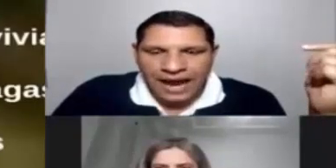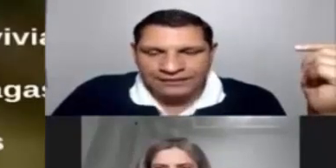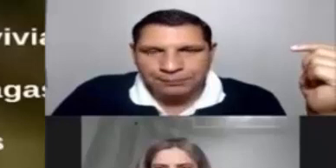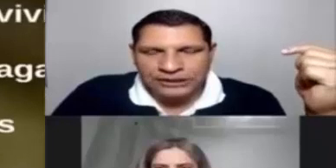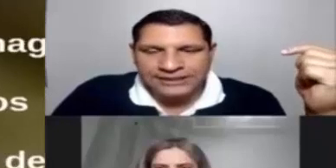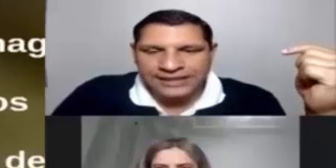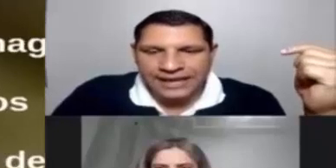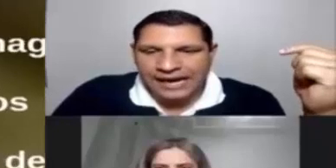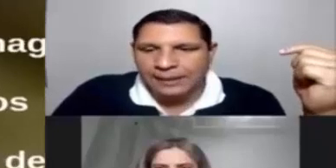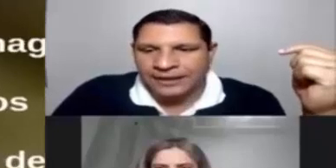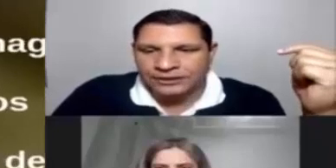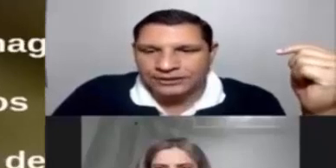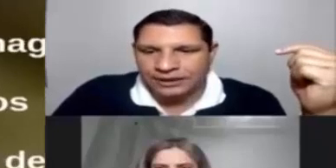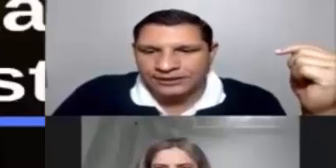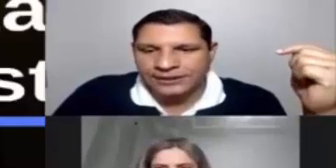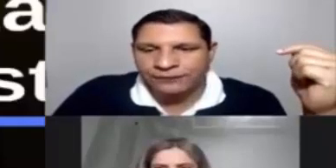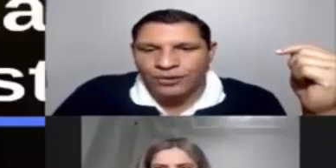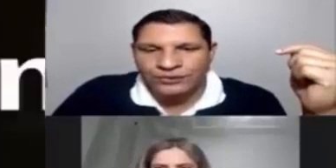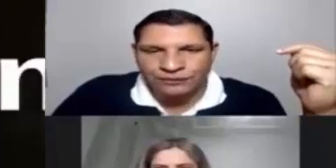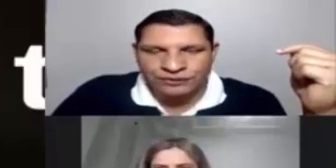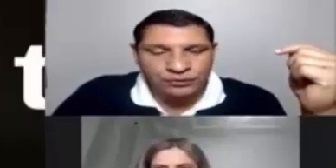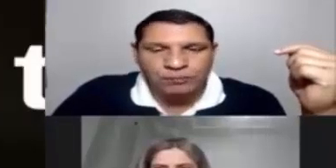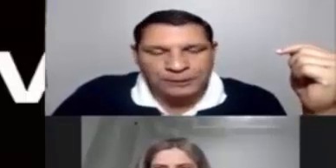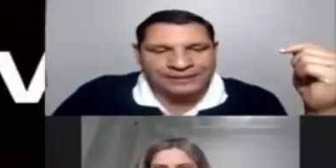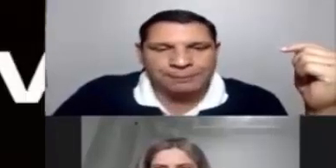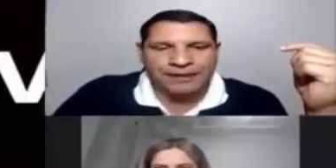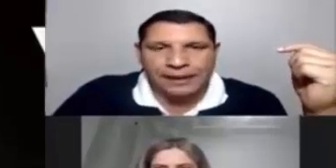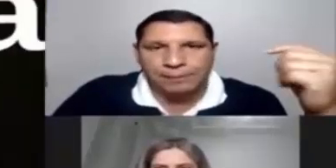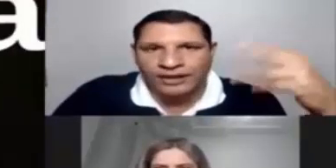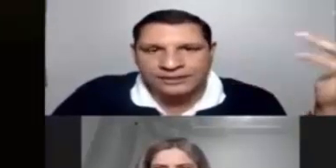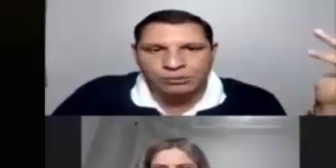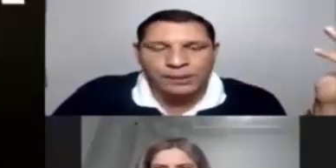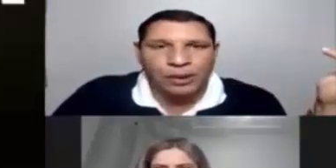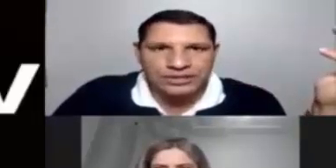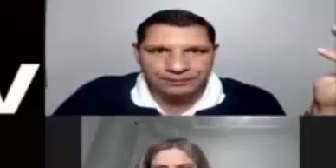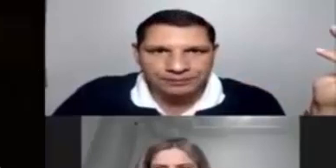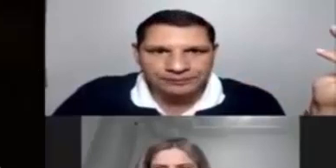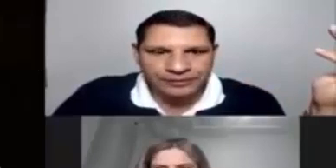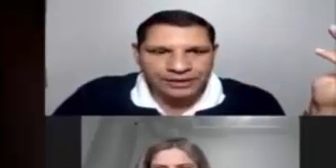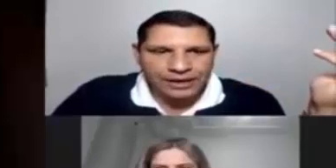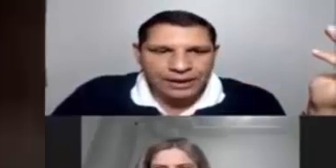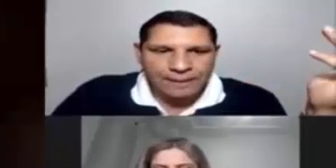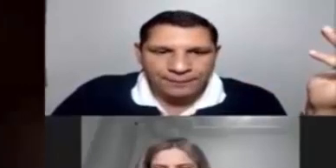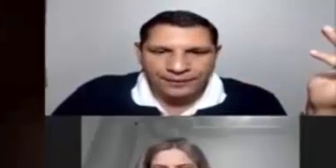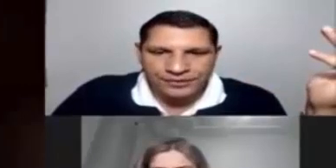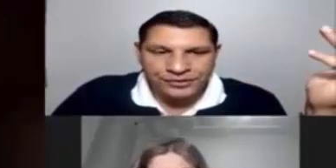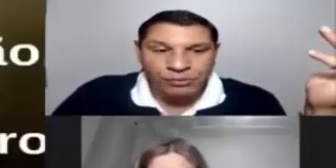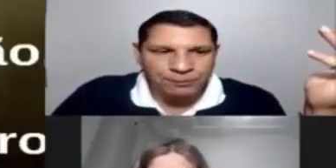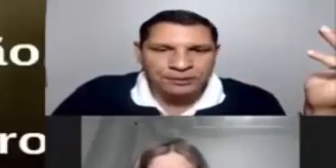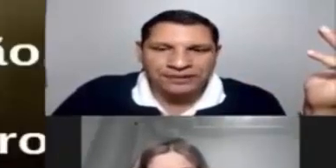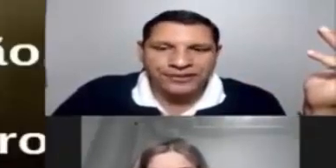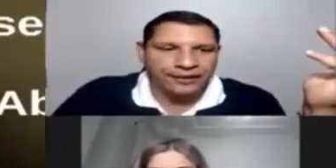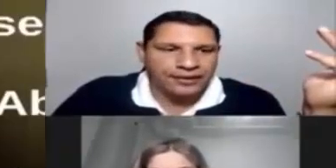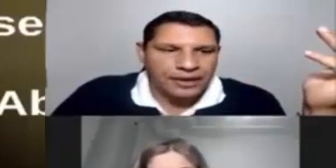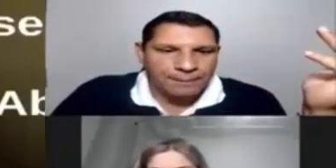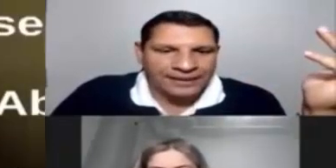aí você pode dizer ah mas e se for os vivos vivos não pode passar para lá? pode se morrer pode né? se morrer